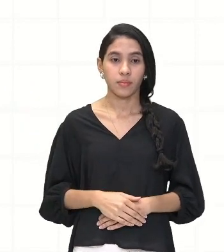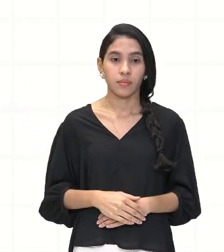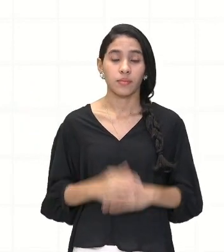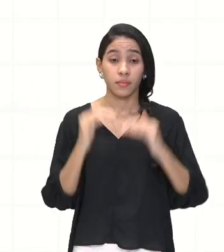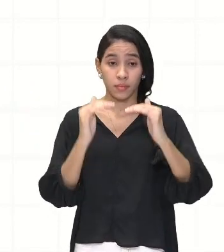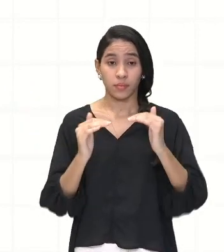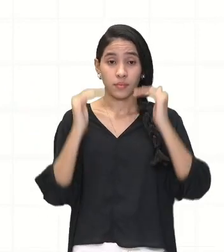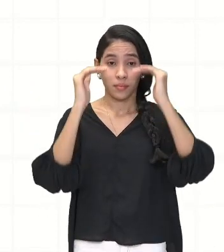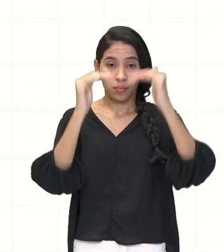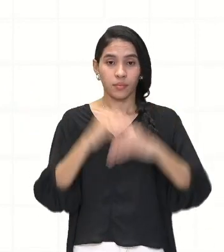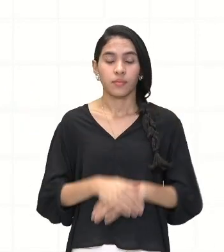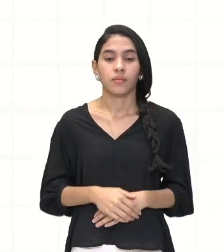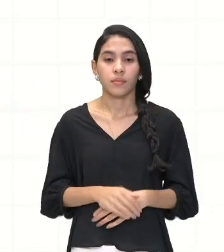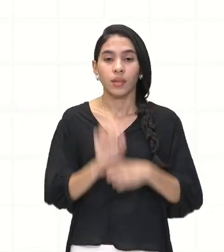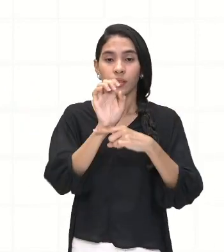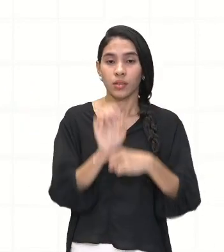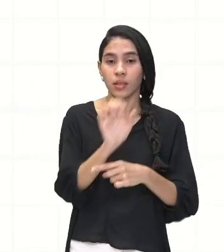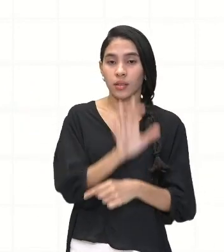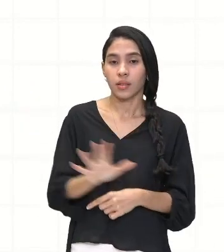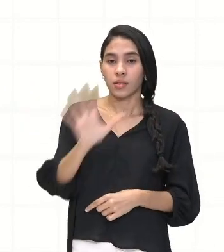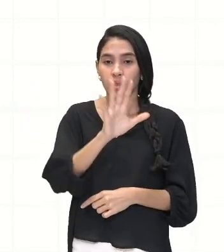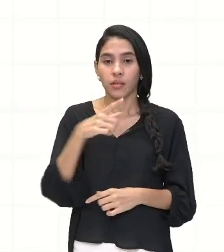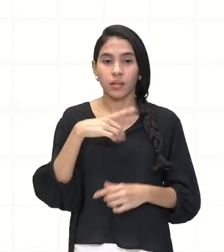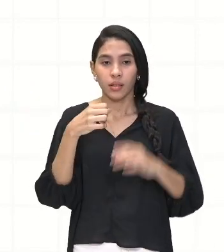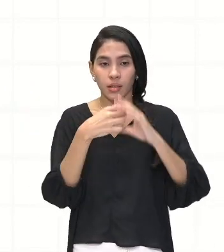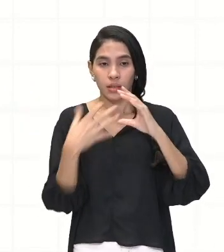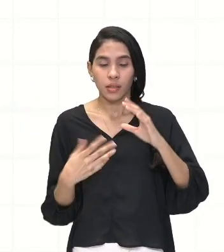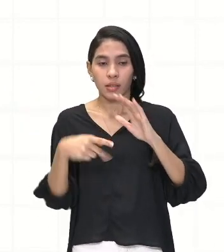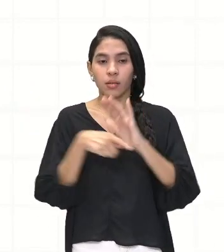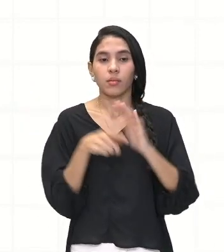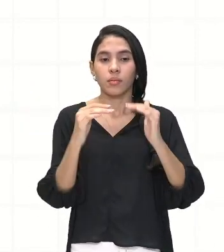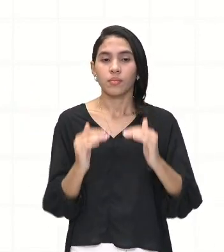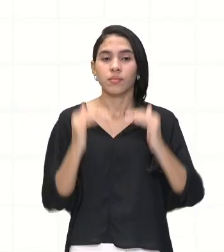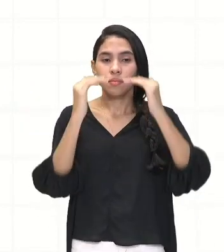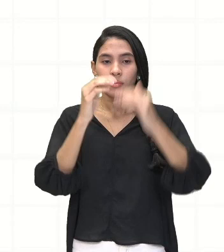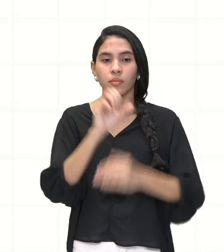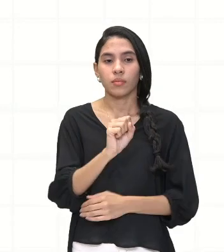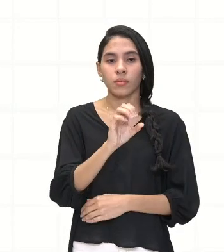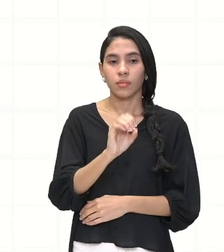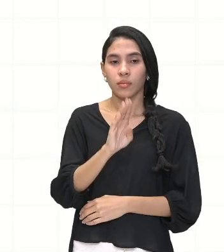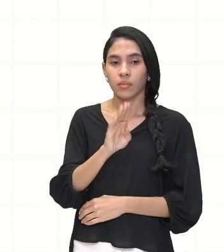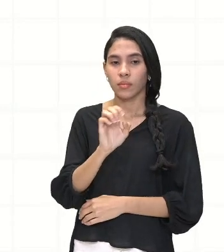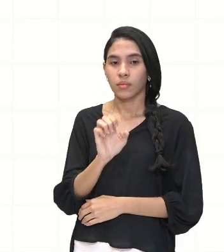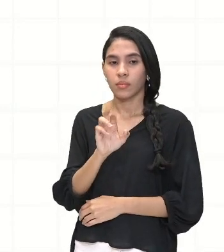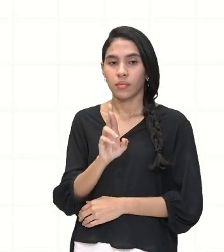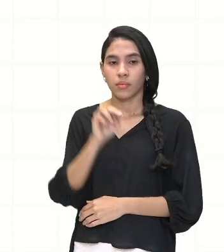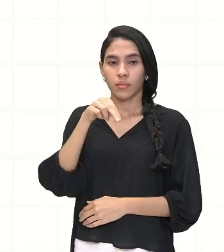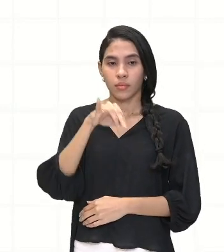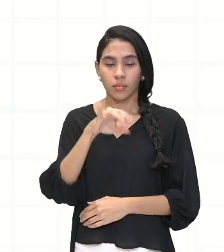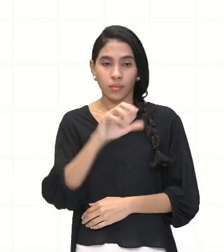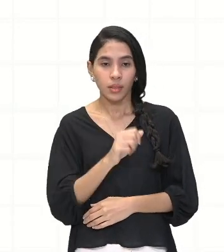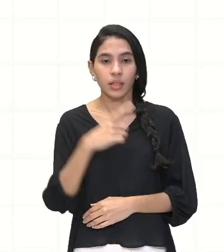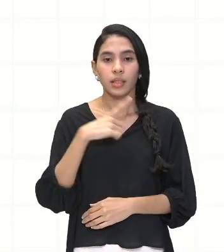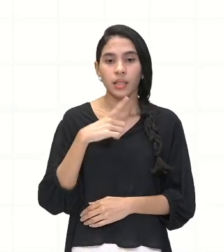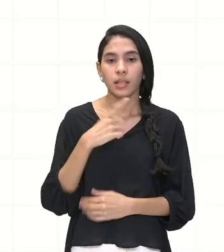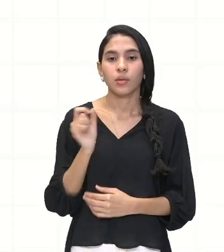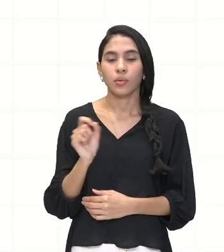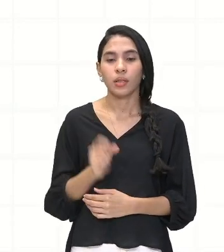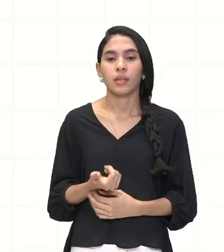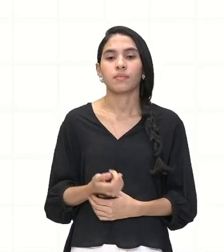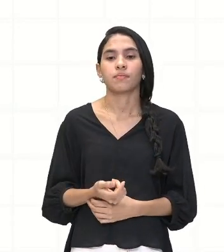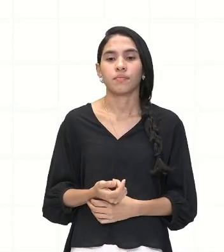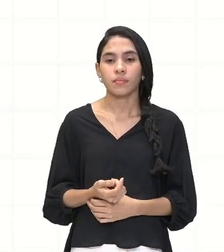Soberania. Um Estado nacional é caracterizado pela soberania, que isso significa que ele possui